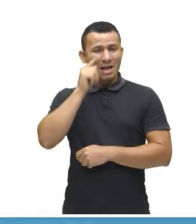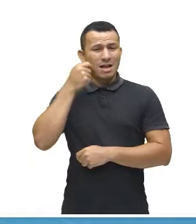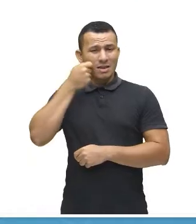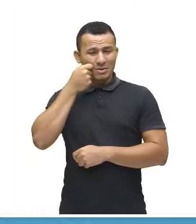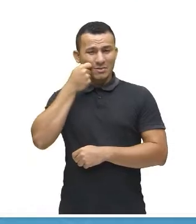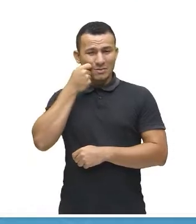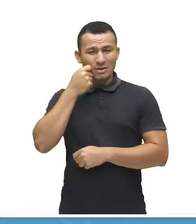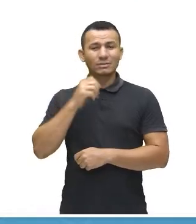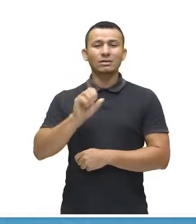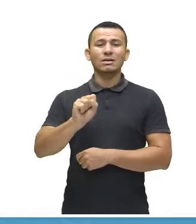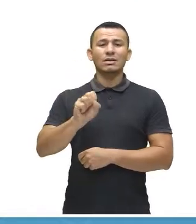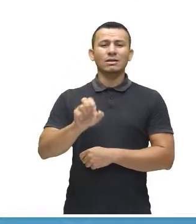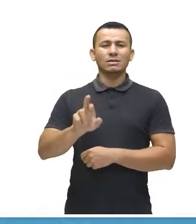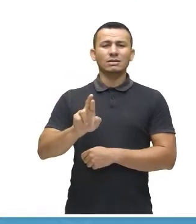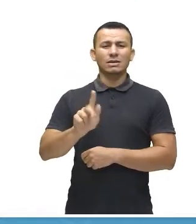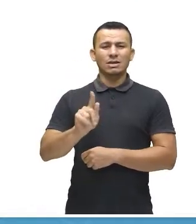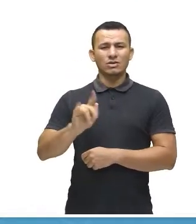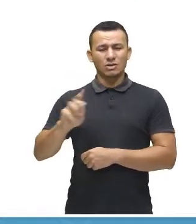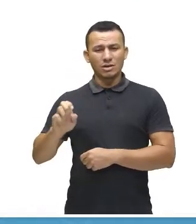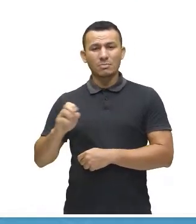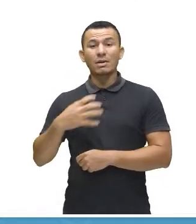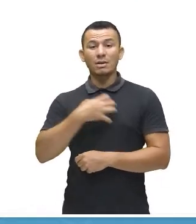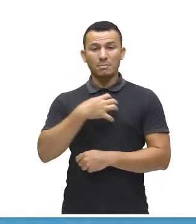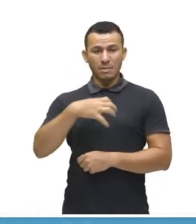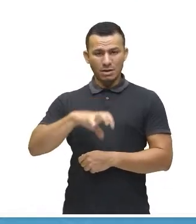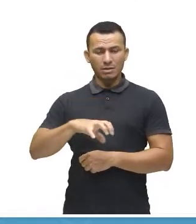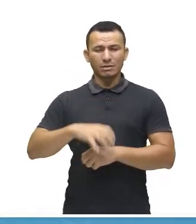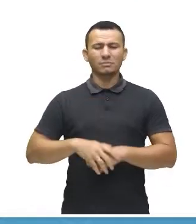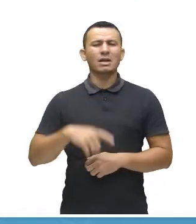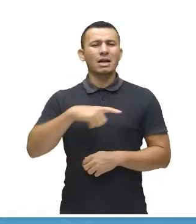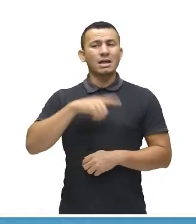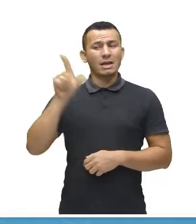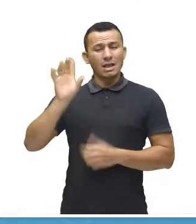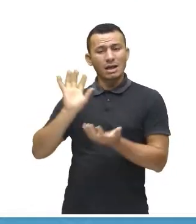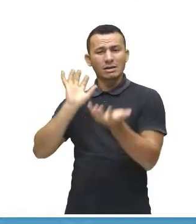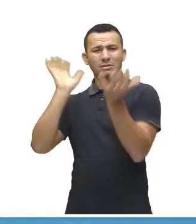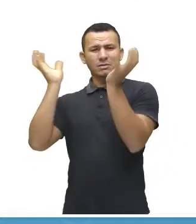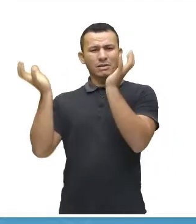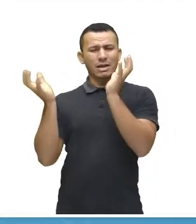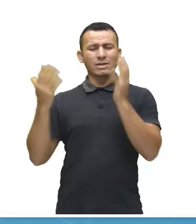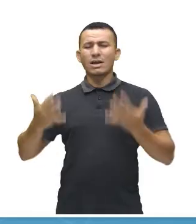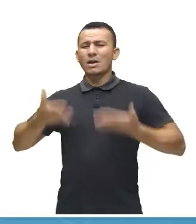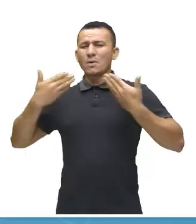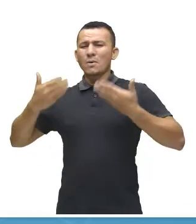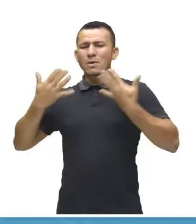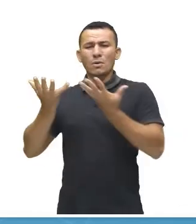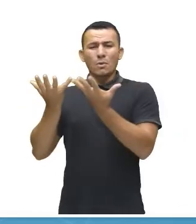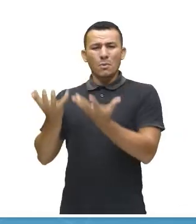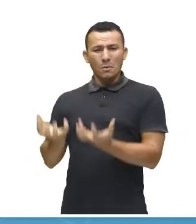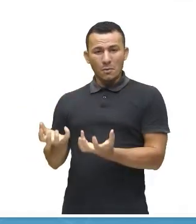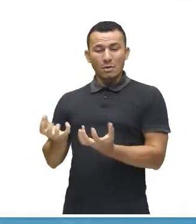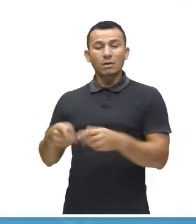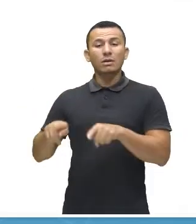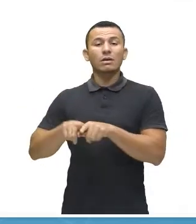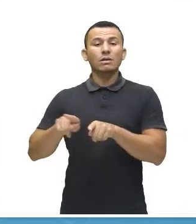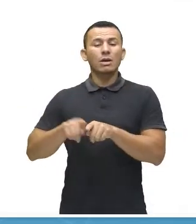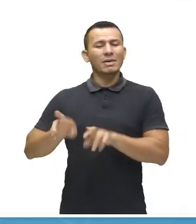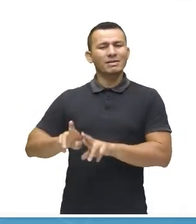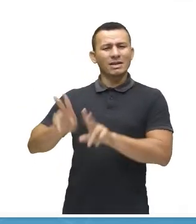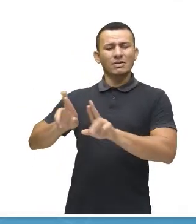Bahia. O Nordeste enfrenta sérios problemas ligados ao clima semiárido, quente e seco, além das